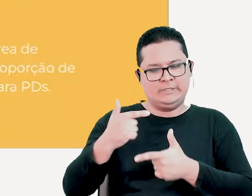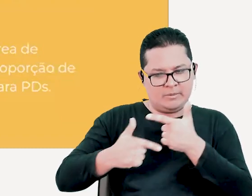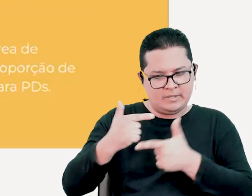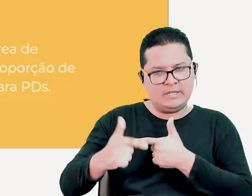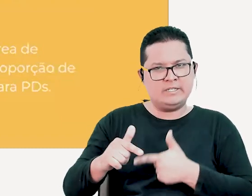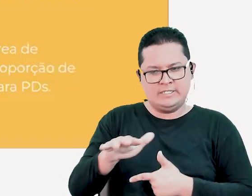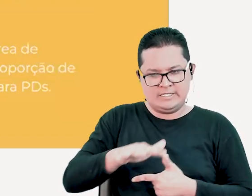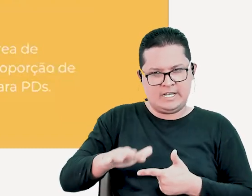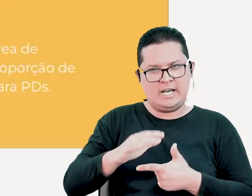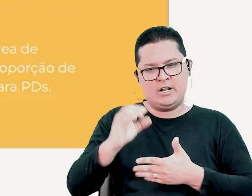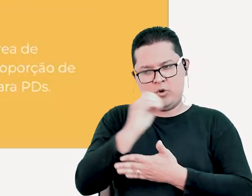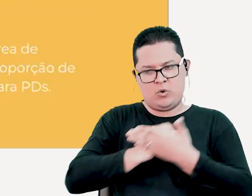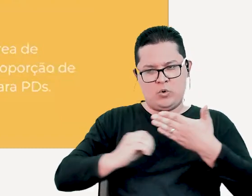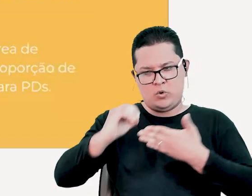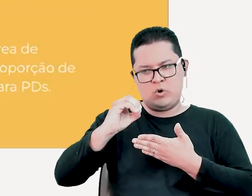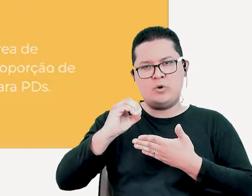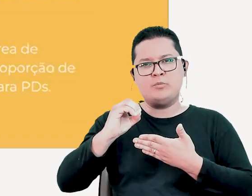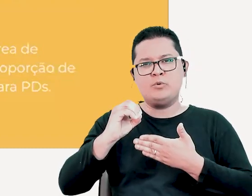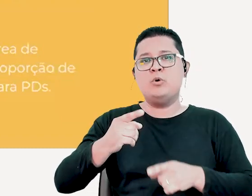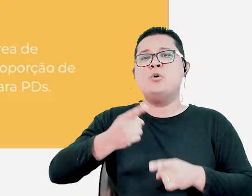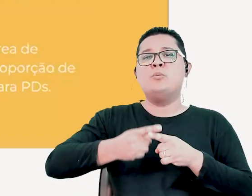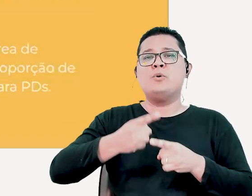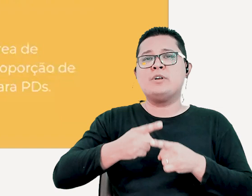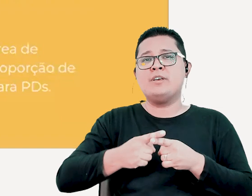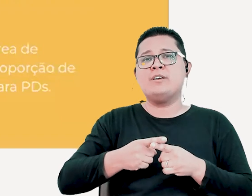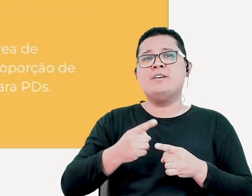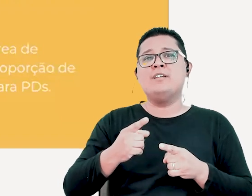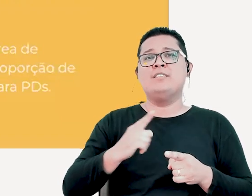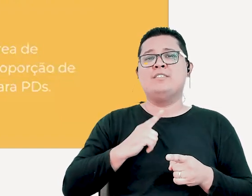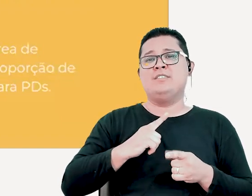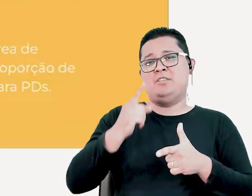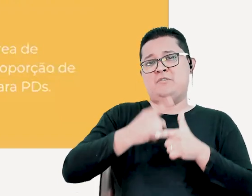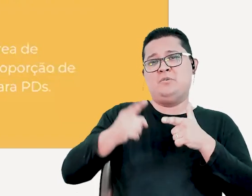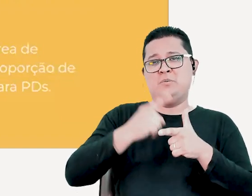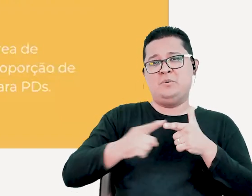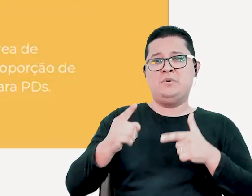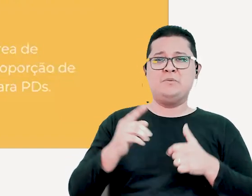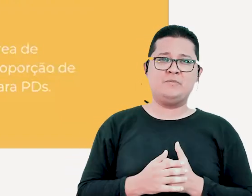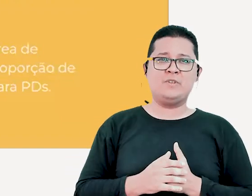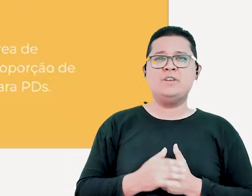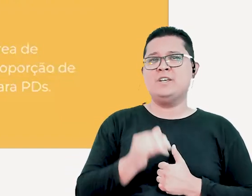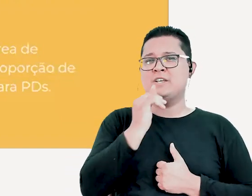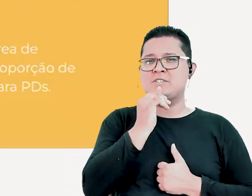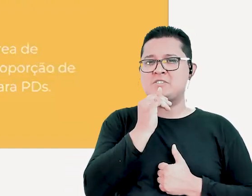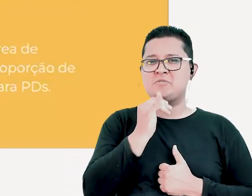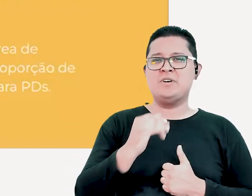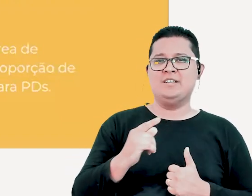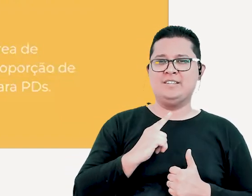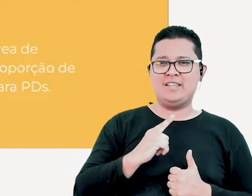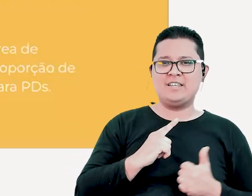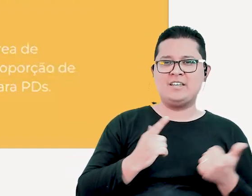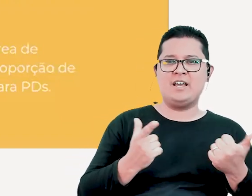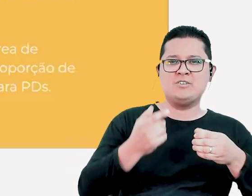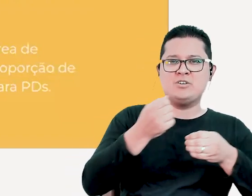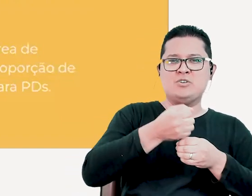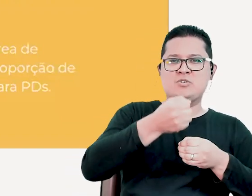afeta muita gente, que é a proporção de content para DS, né? Então,